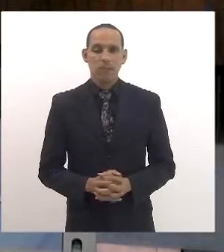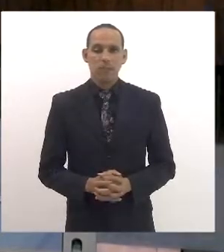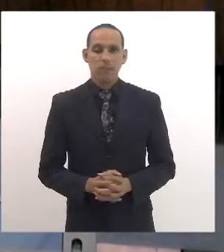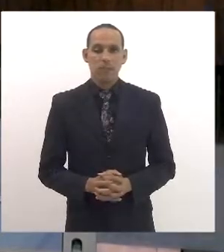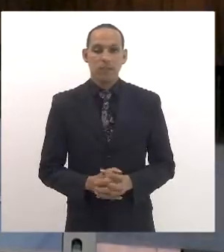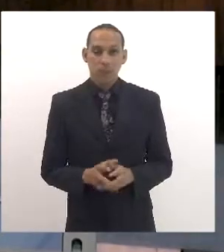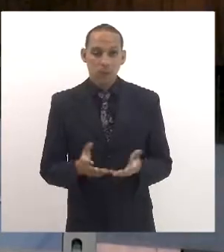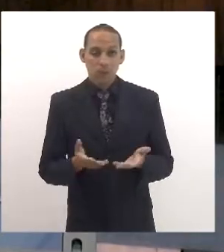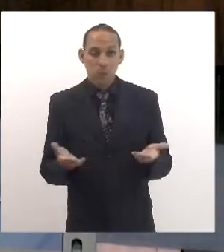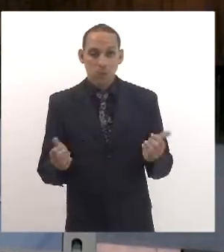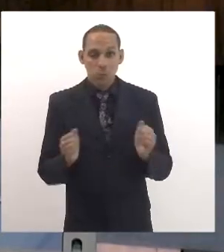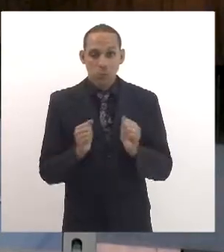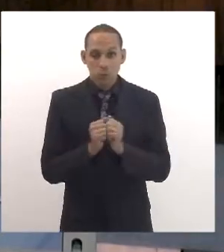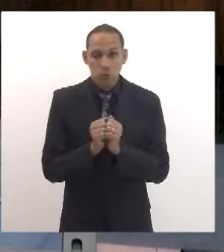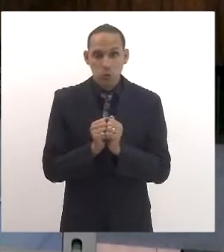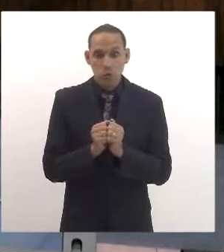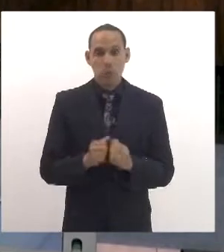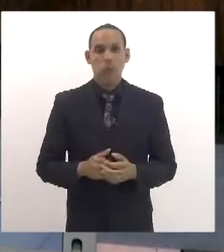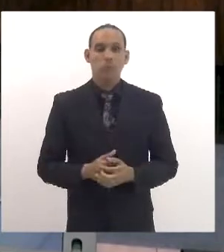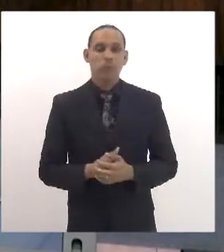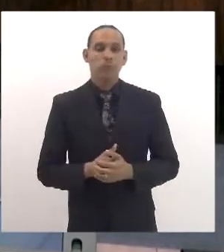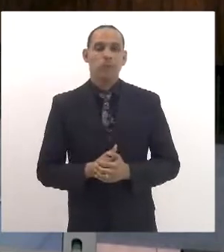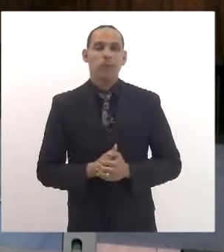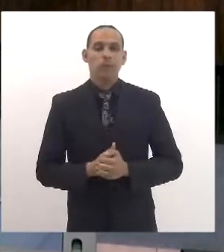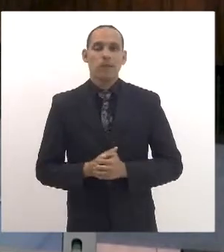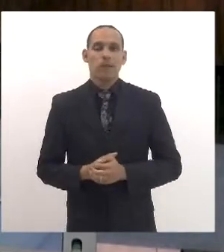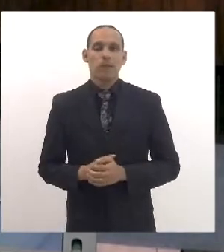Estão conosco